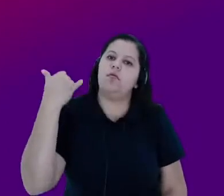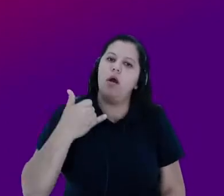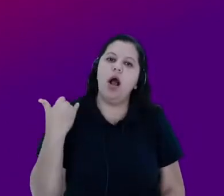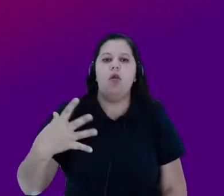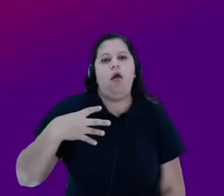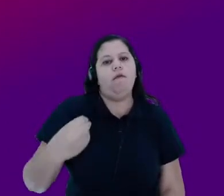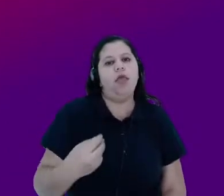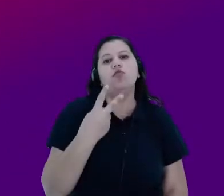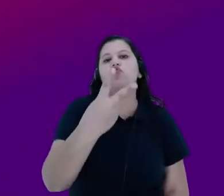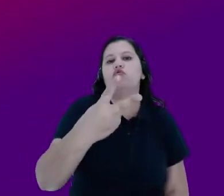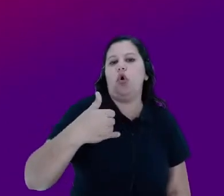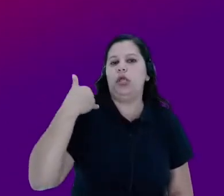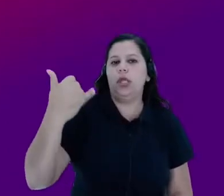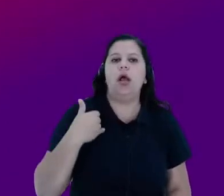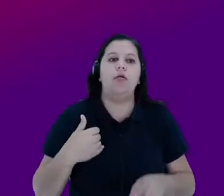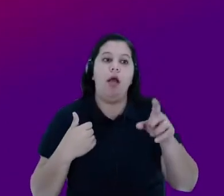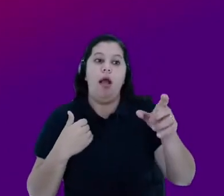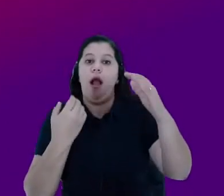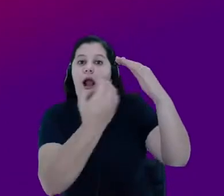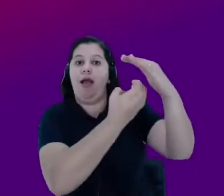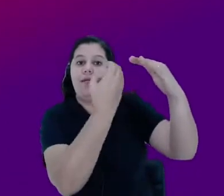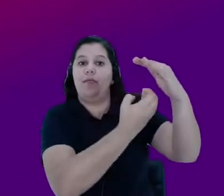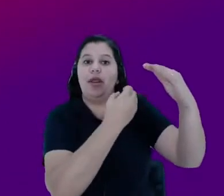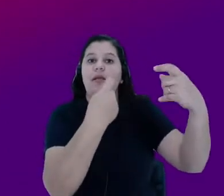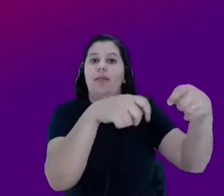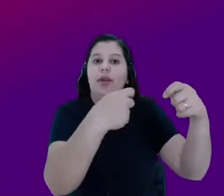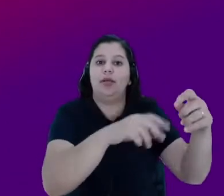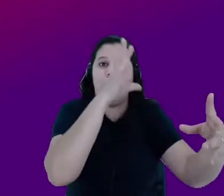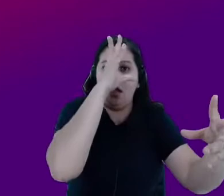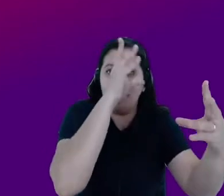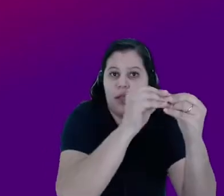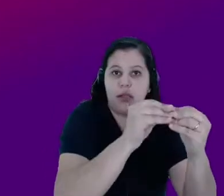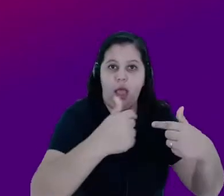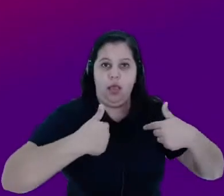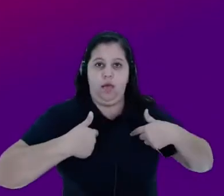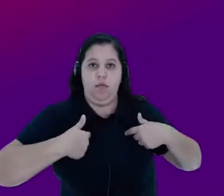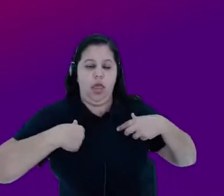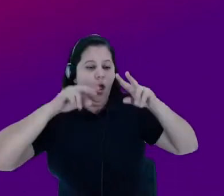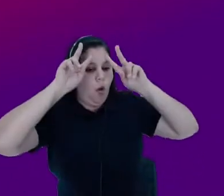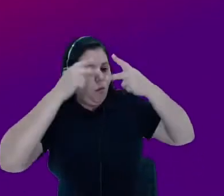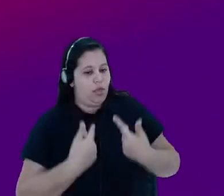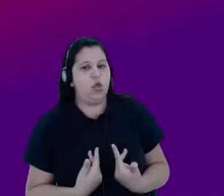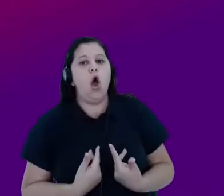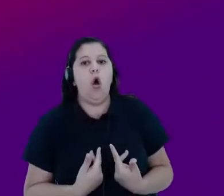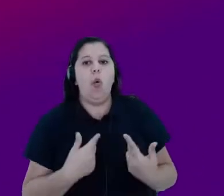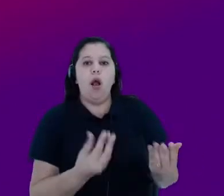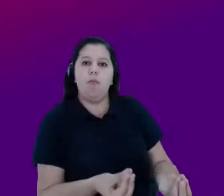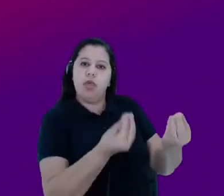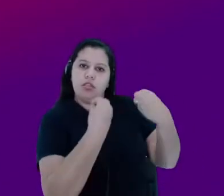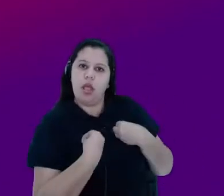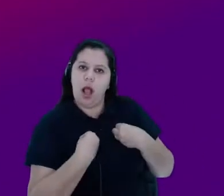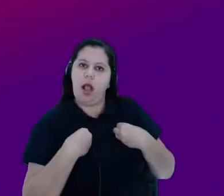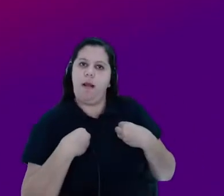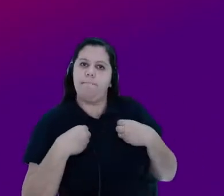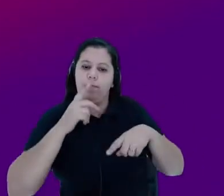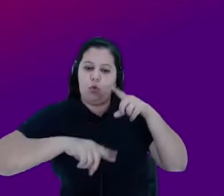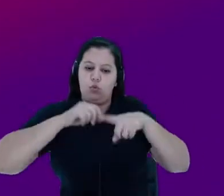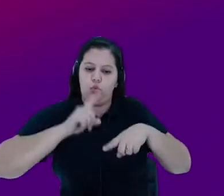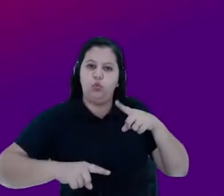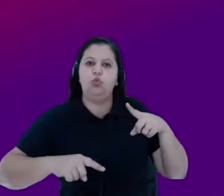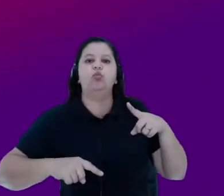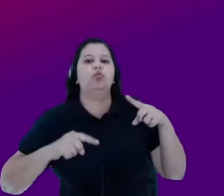pensar em mim como um indivíduo, ela precisa oferecer produtos mais personalizados e customizados para a minha realidade.